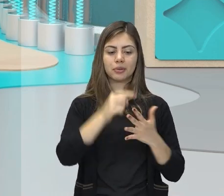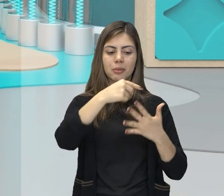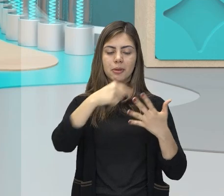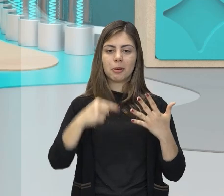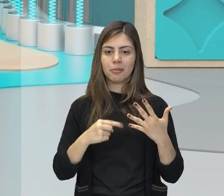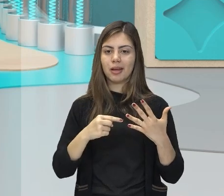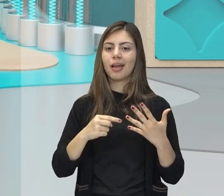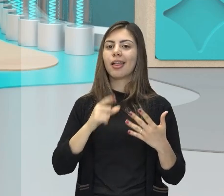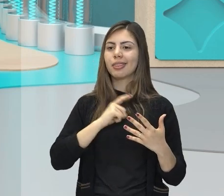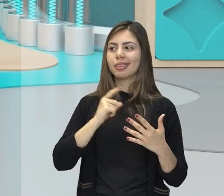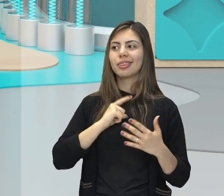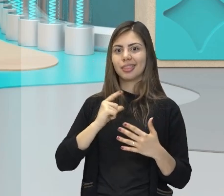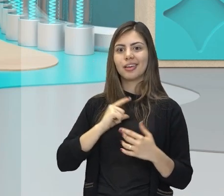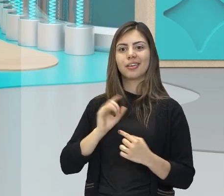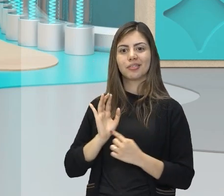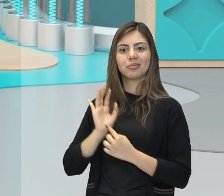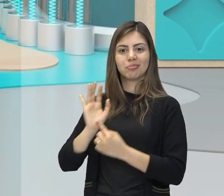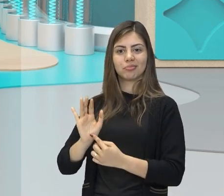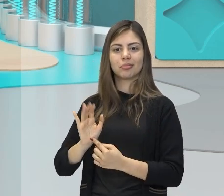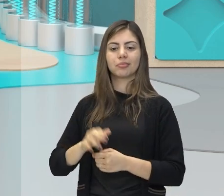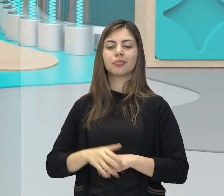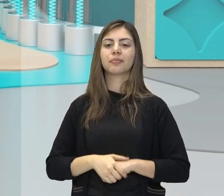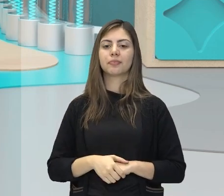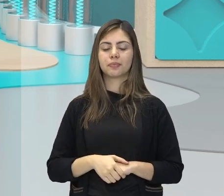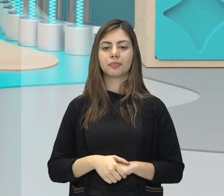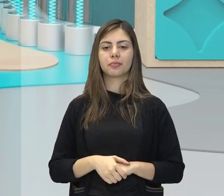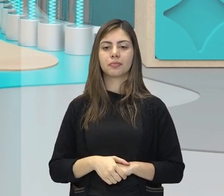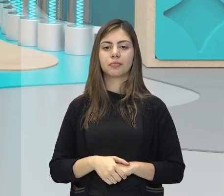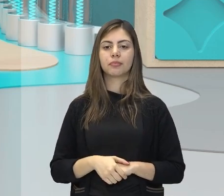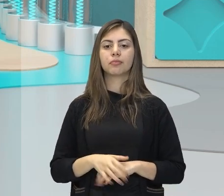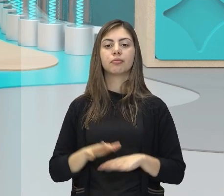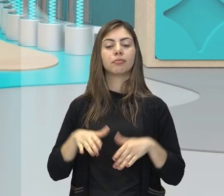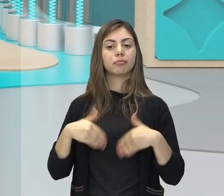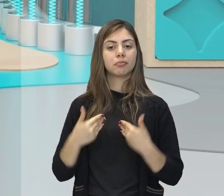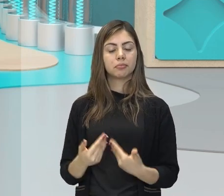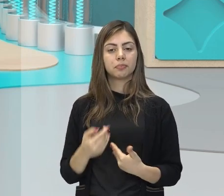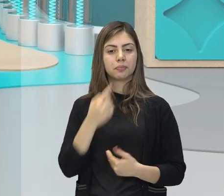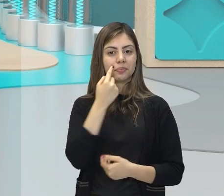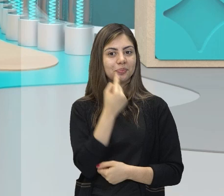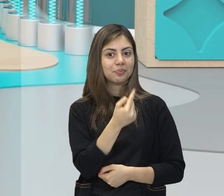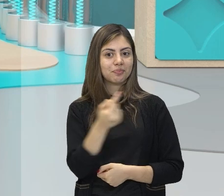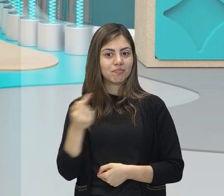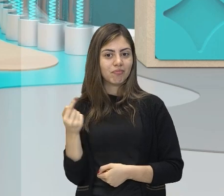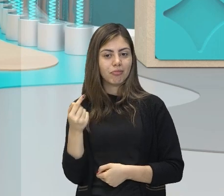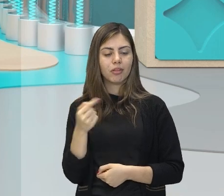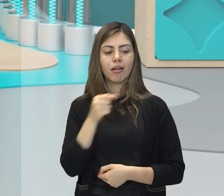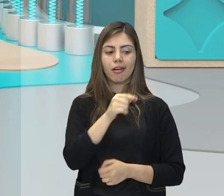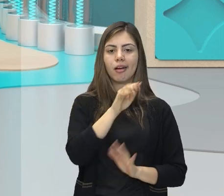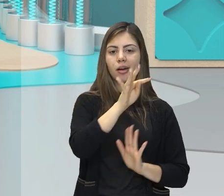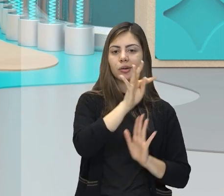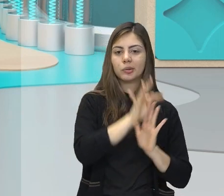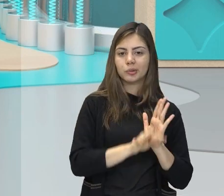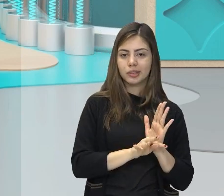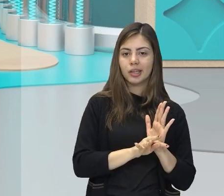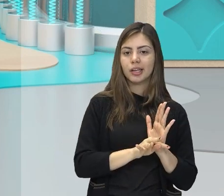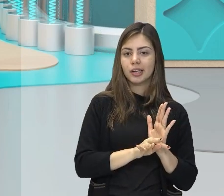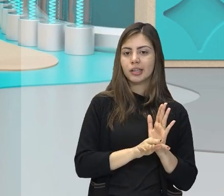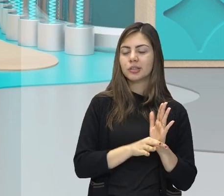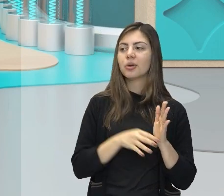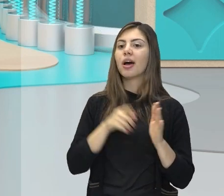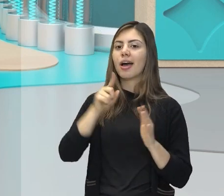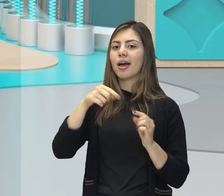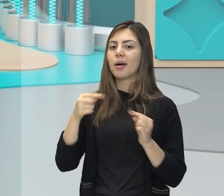e mais algumas acabaram por surgir. Então, viram ali que aquele texto aconteceu, a